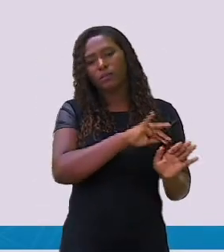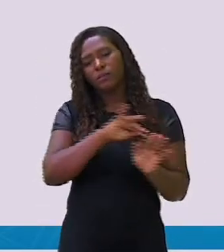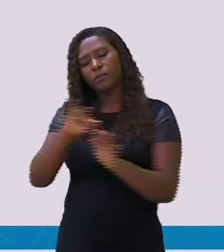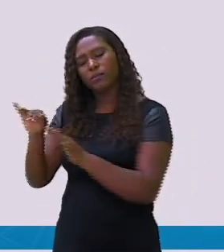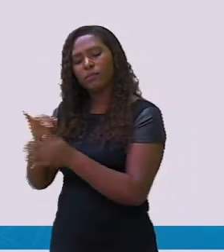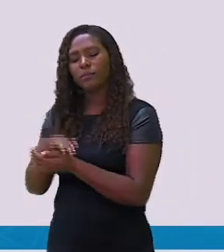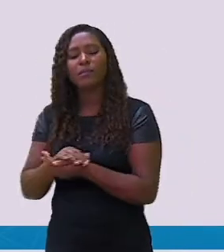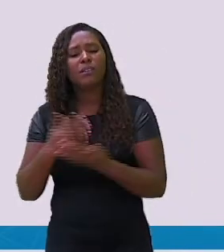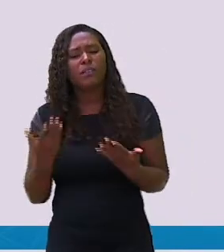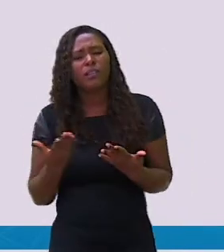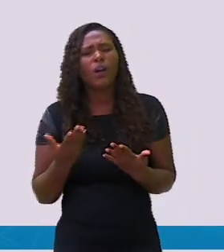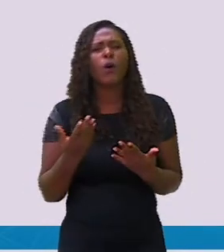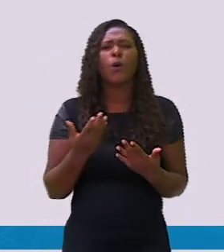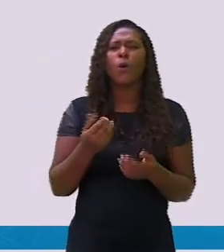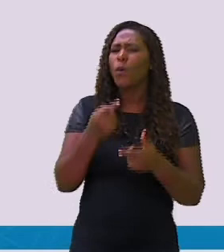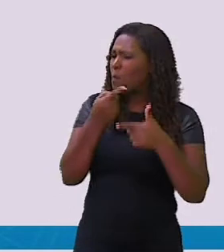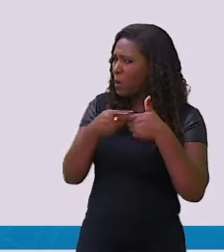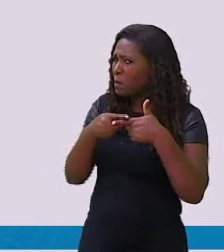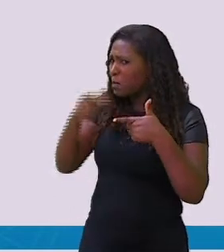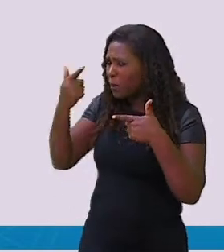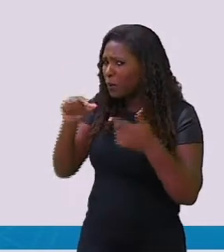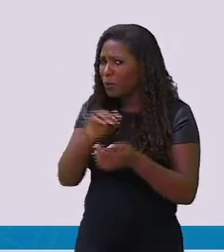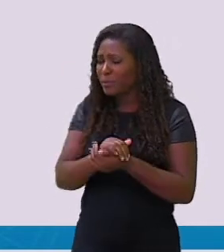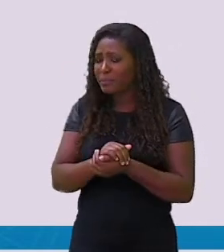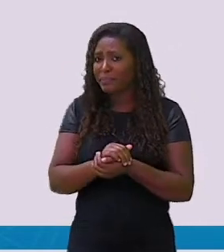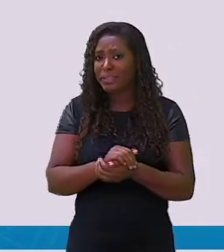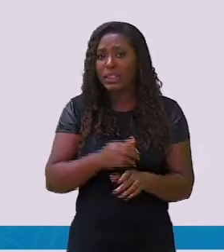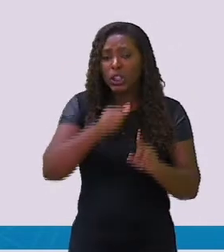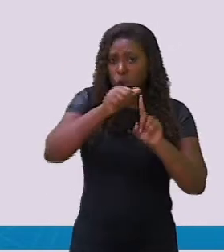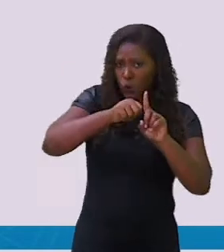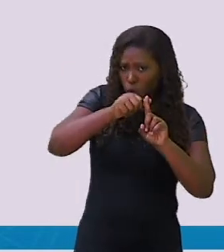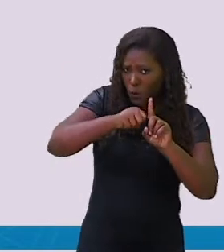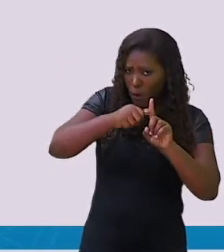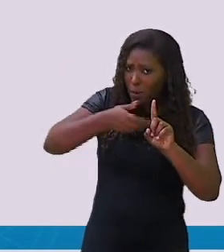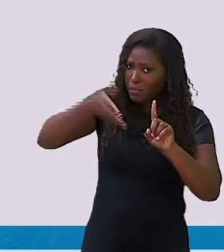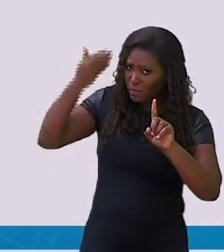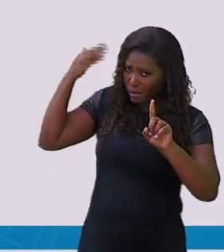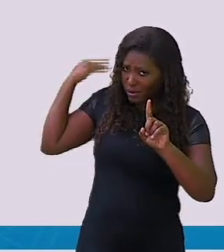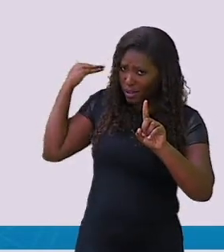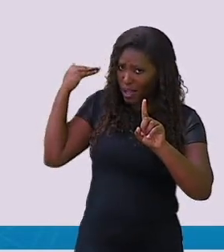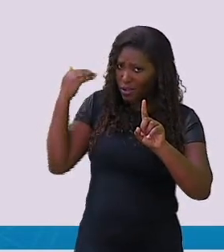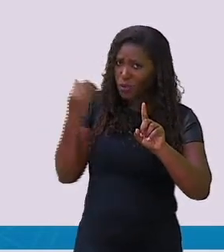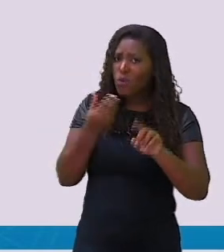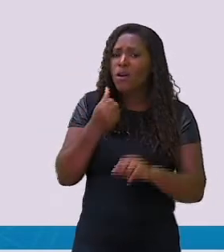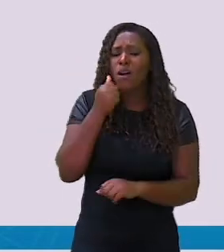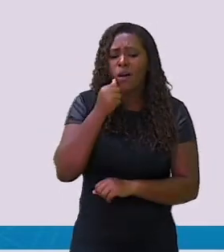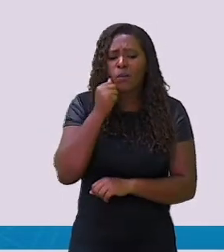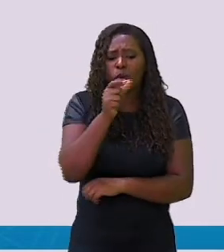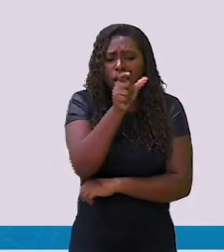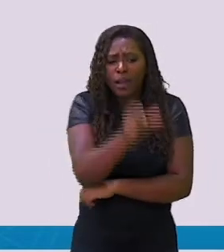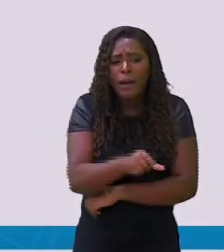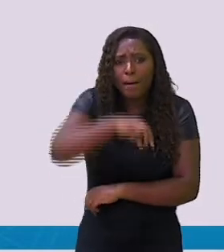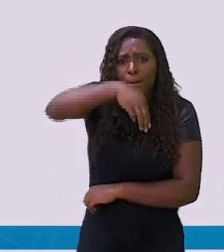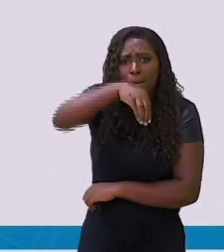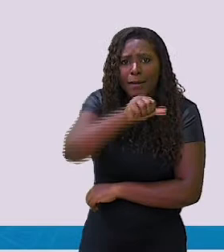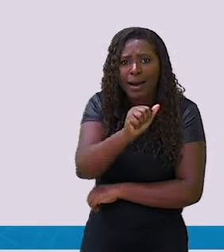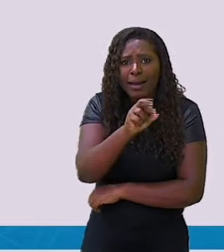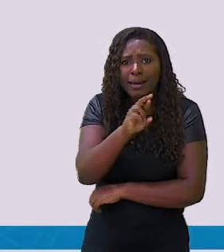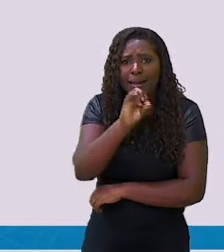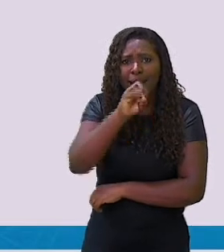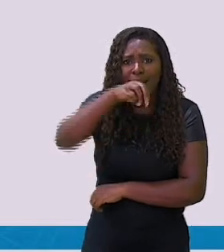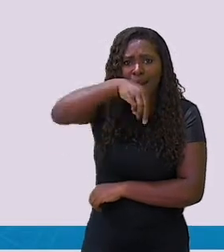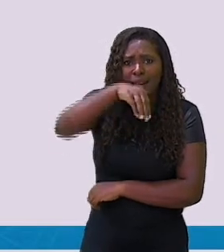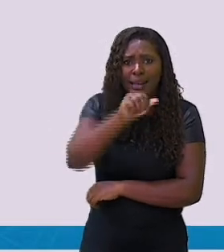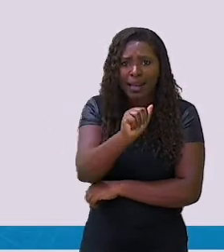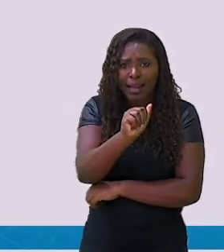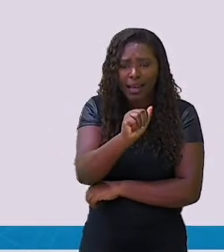em outra situação aqui no mês passado a conta bancária de Mariana estava com